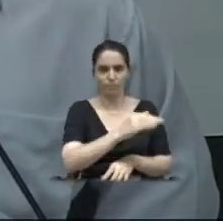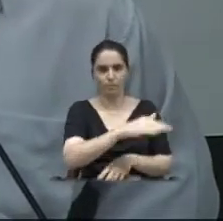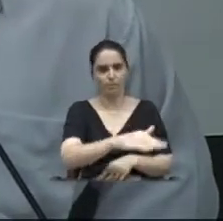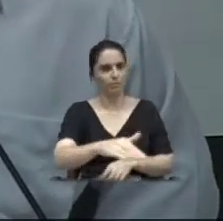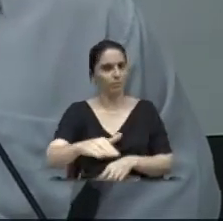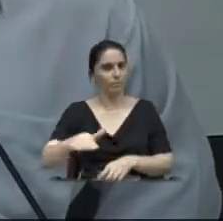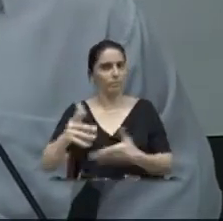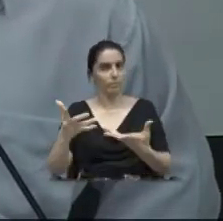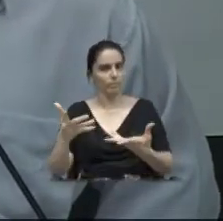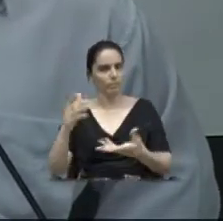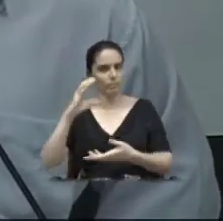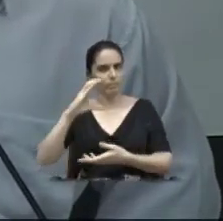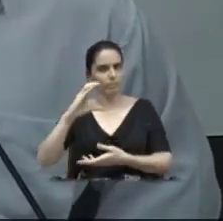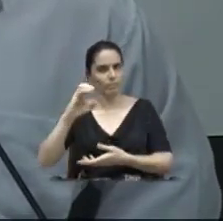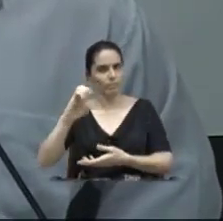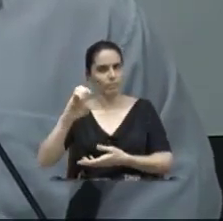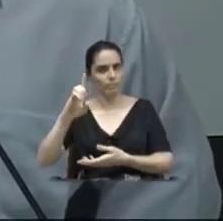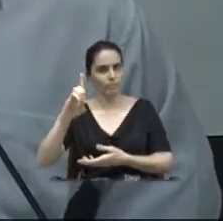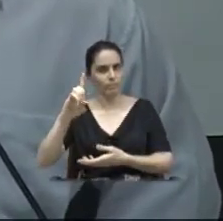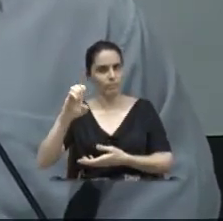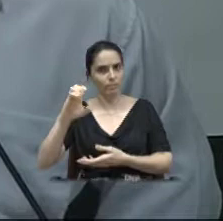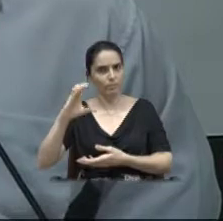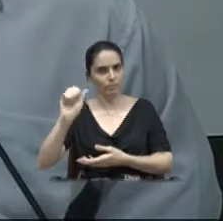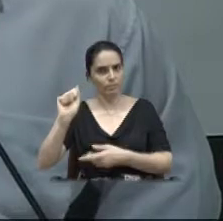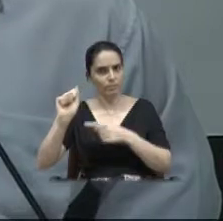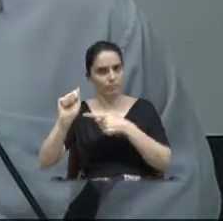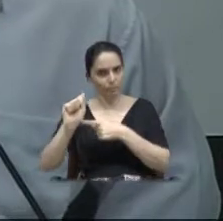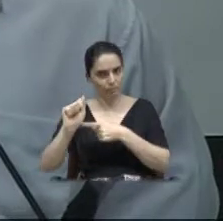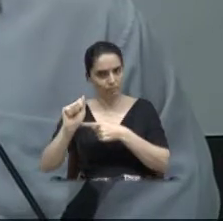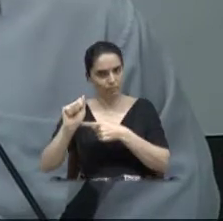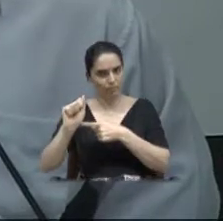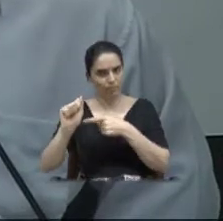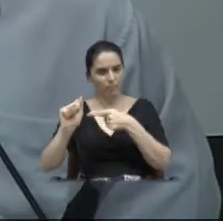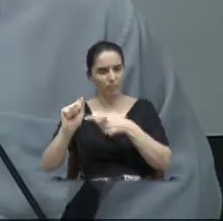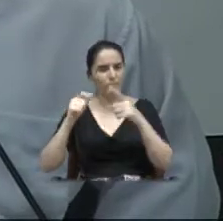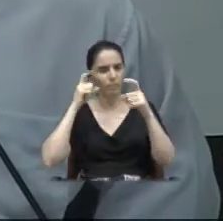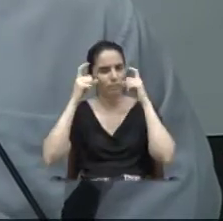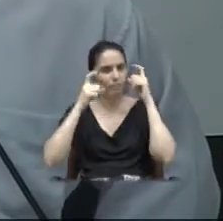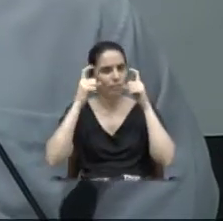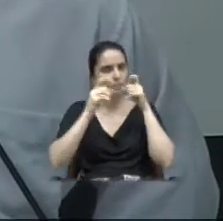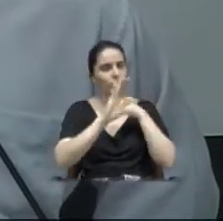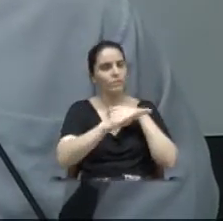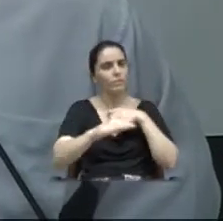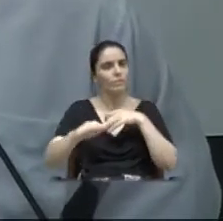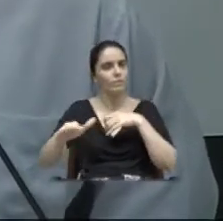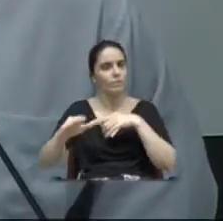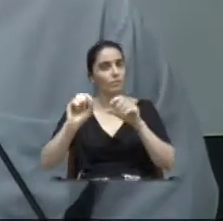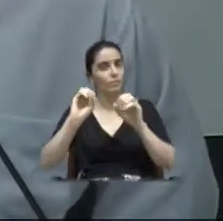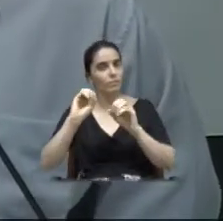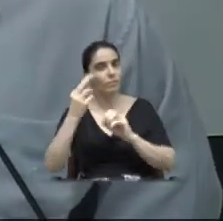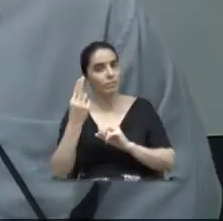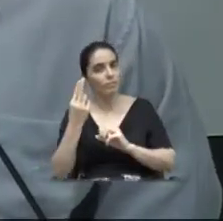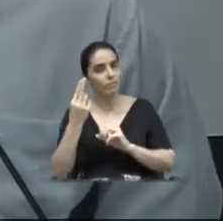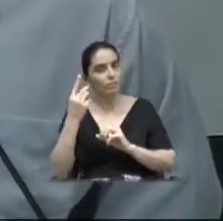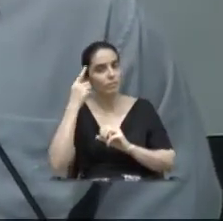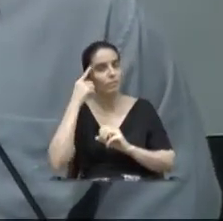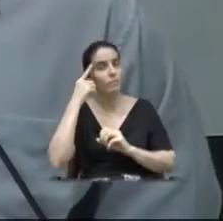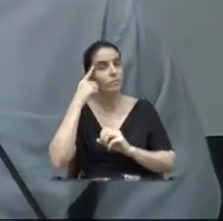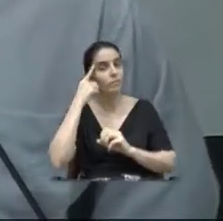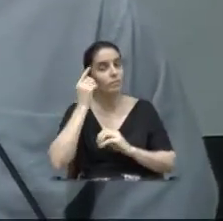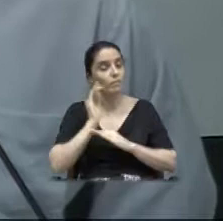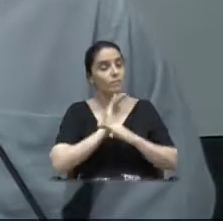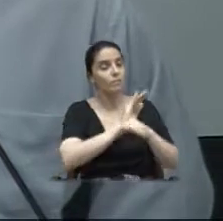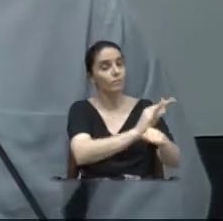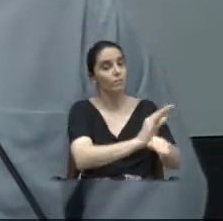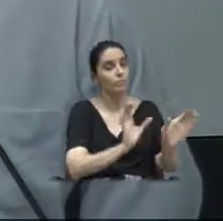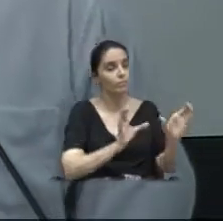o SEDECA, fica aqui meu aviso, será que verdadeiramente eles estão preocupados com as crianças ou eles estão lá em benefício do movimento? Fica